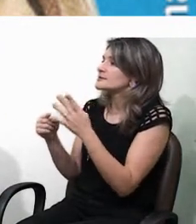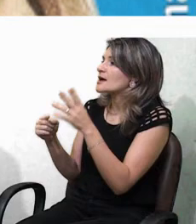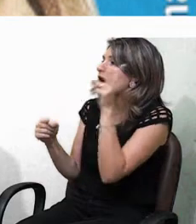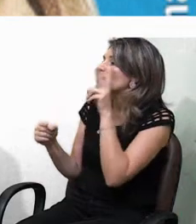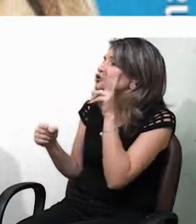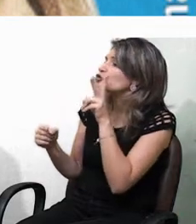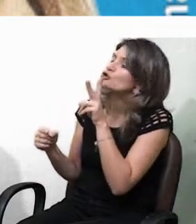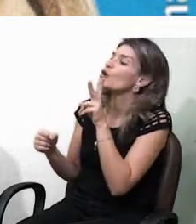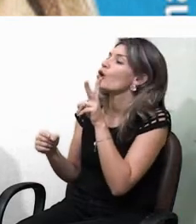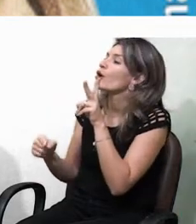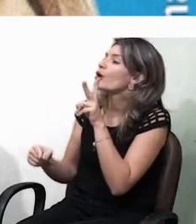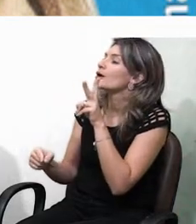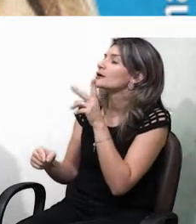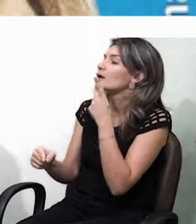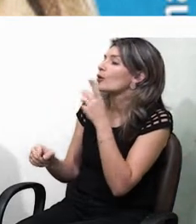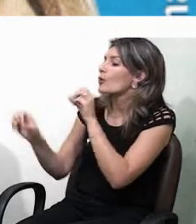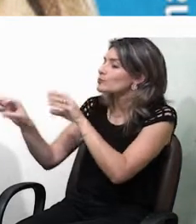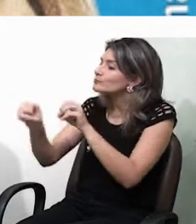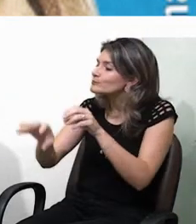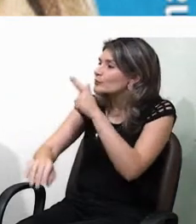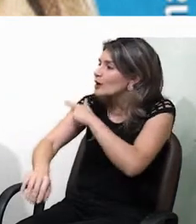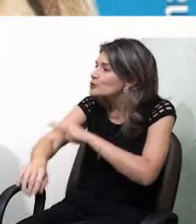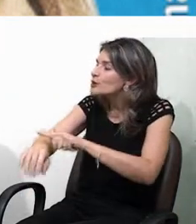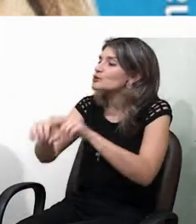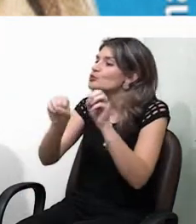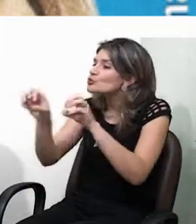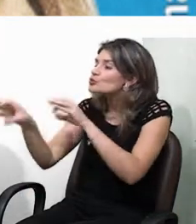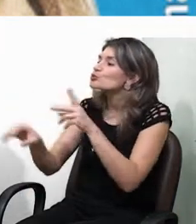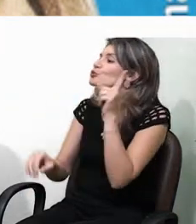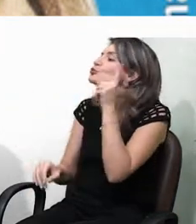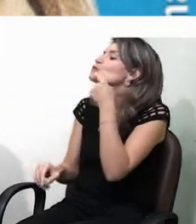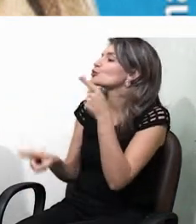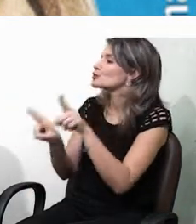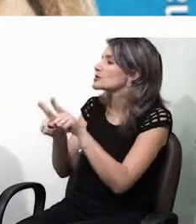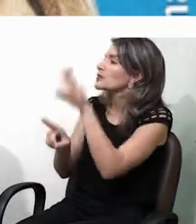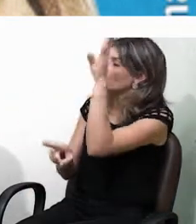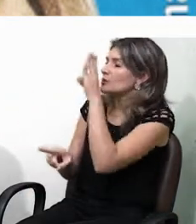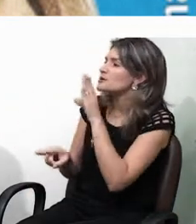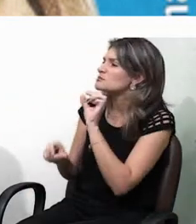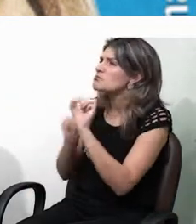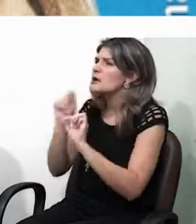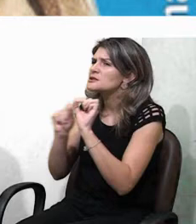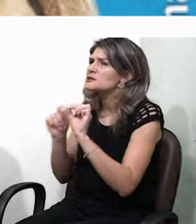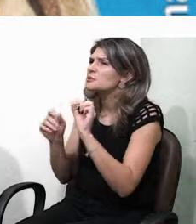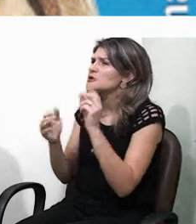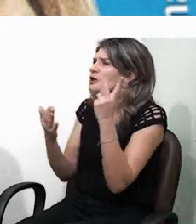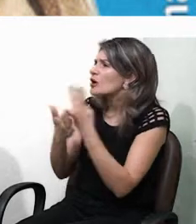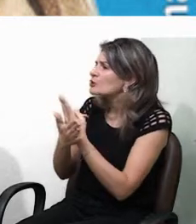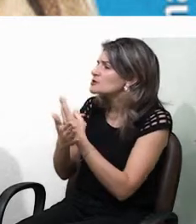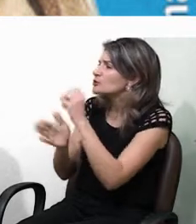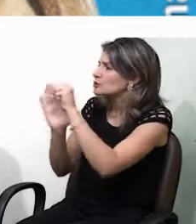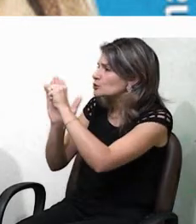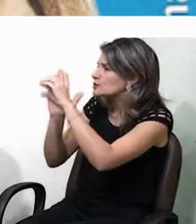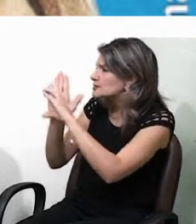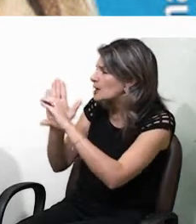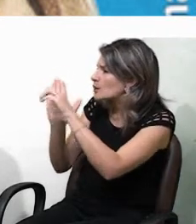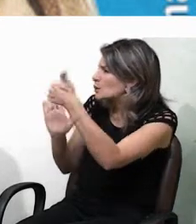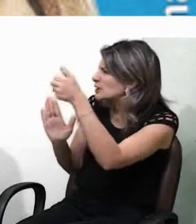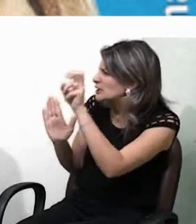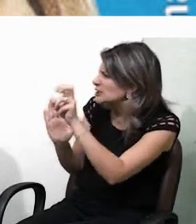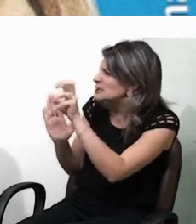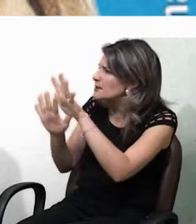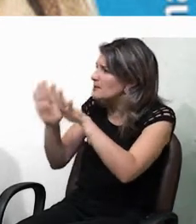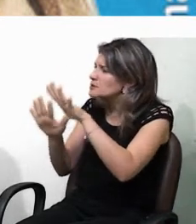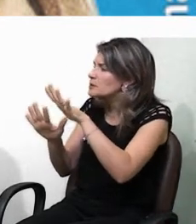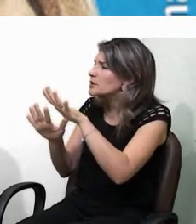a educação dos surdos no Brasil também. Então, o que aconteceu? Por volta do século XV, os surdos